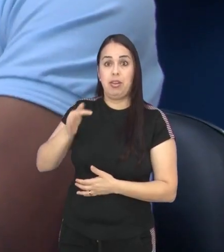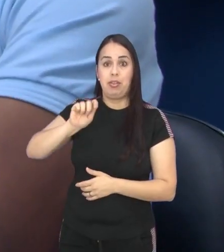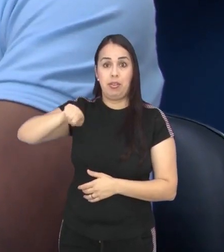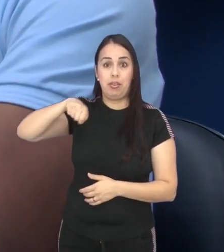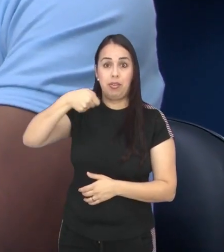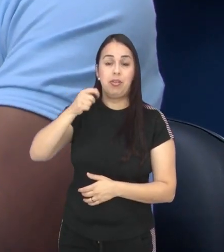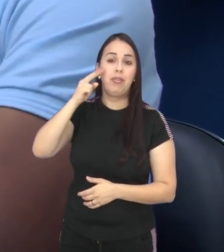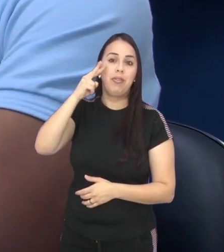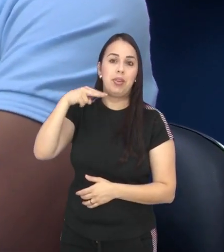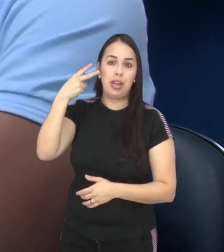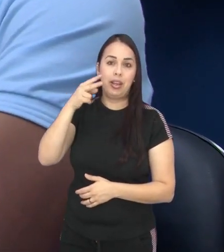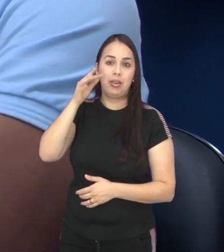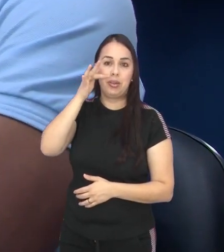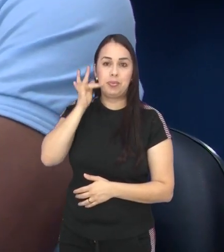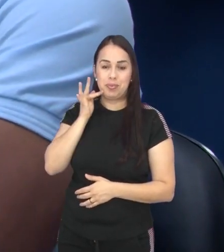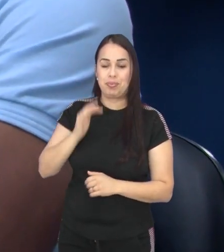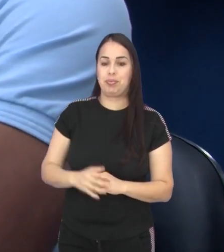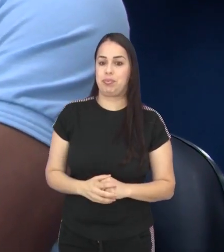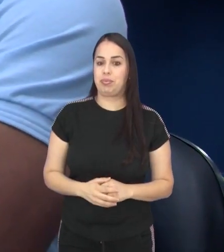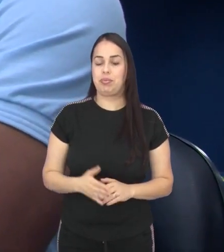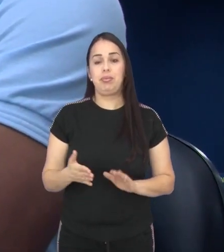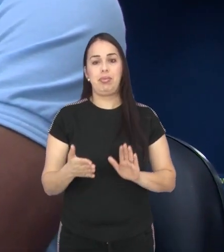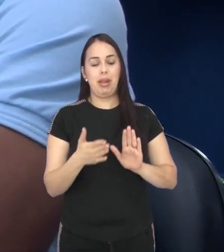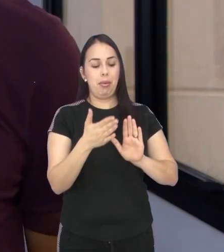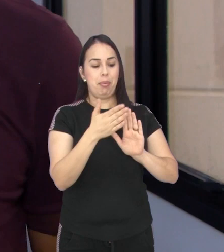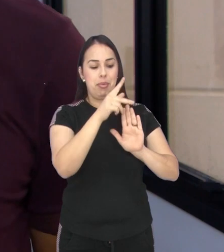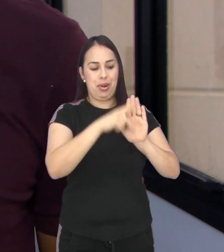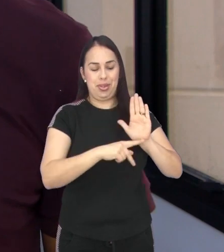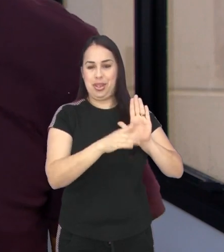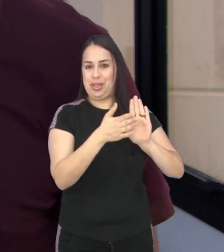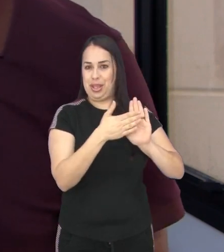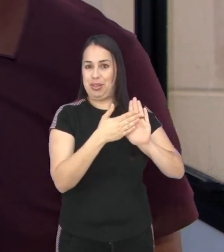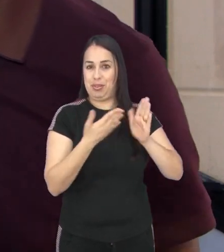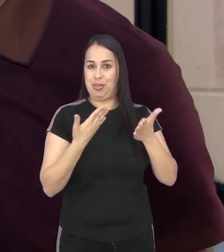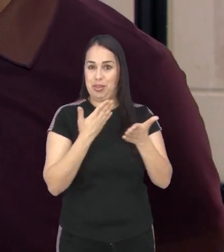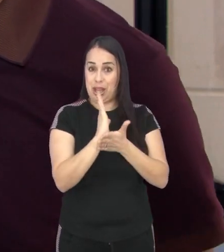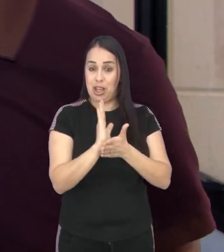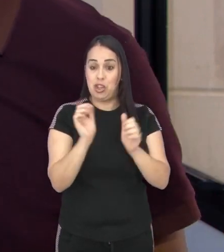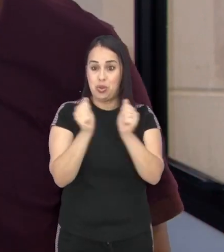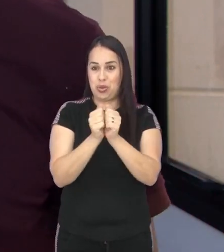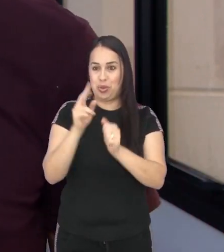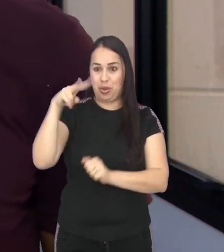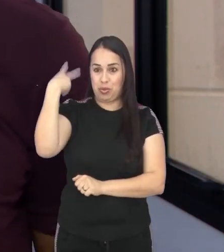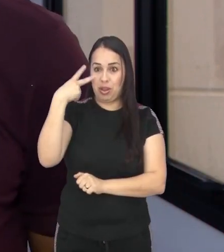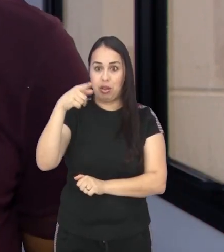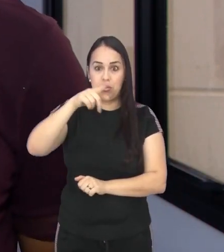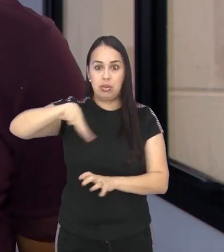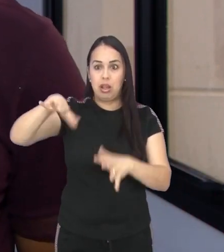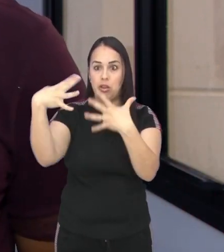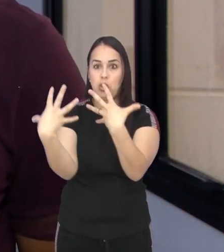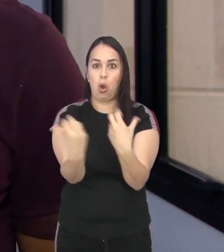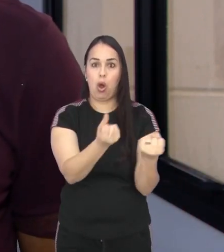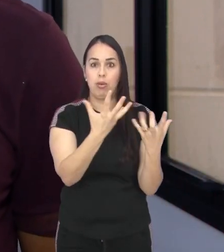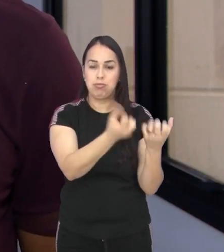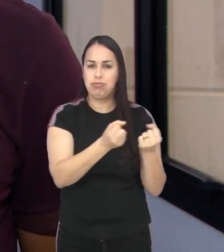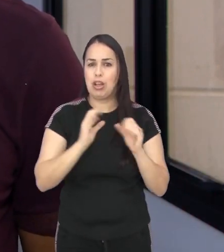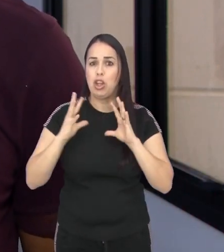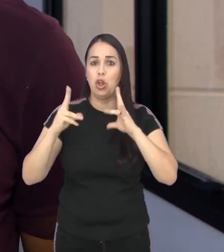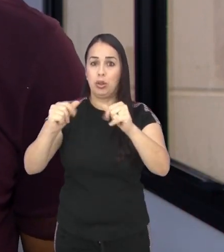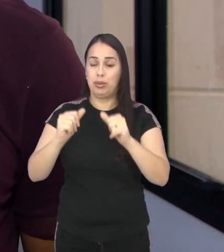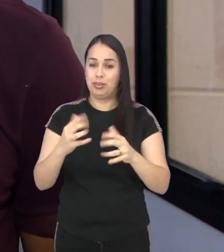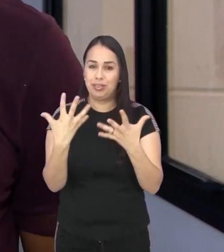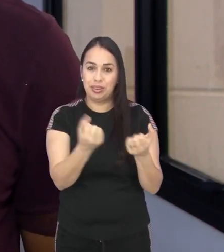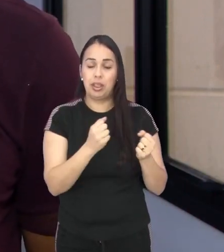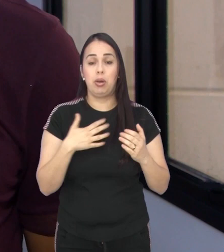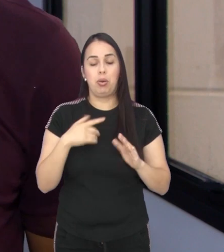que explica o autor da lei, o vereador Fabião Zagueiro. Esse projeto foi votado, junto aos vereadores, os colegas, por